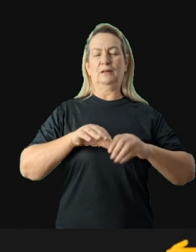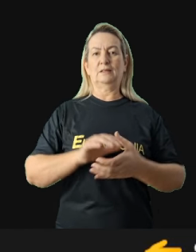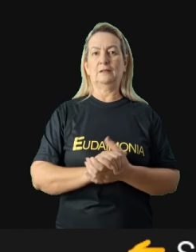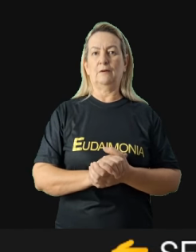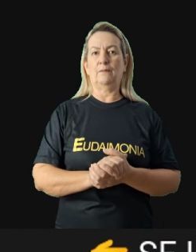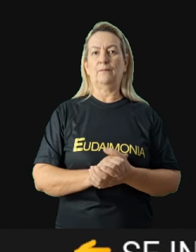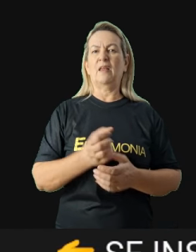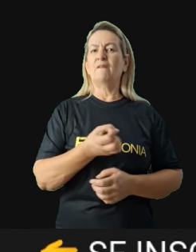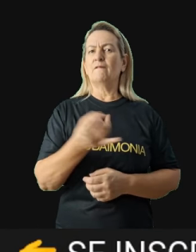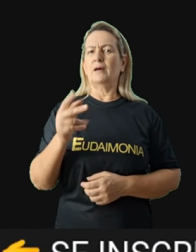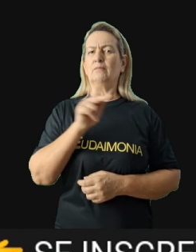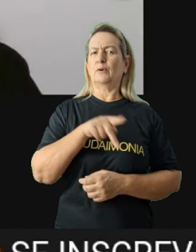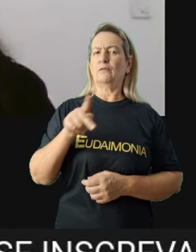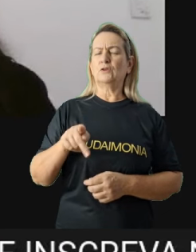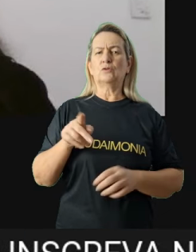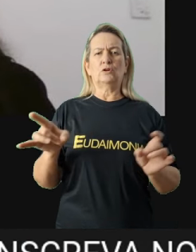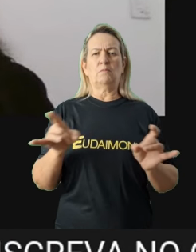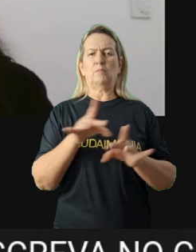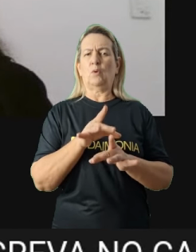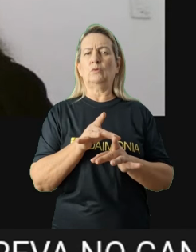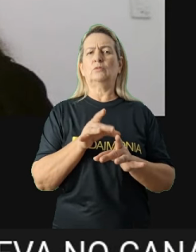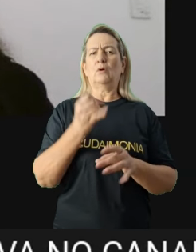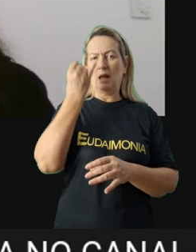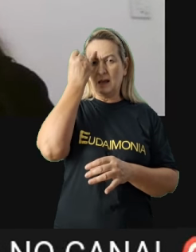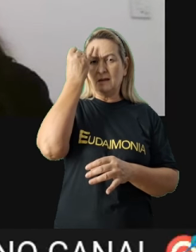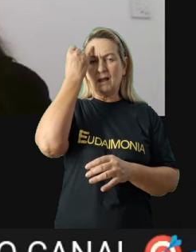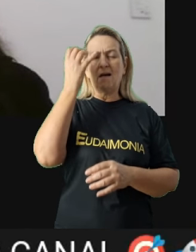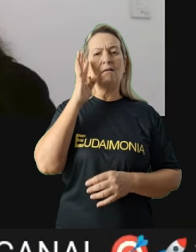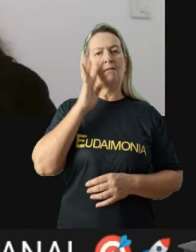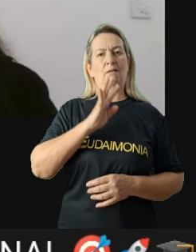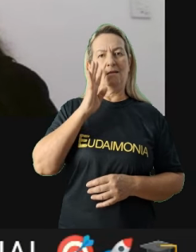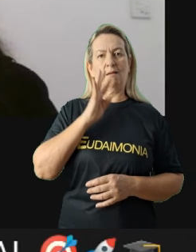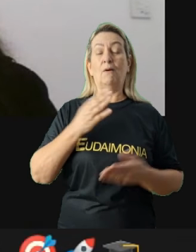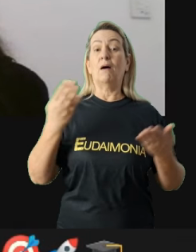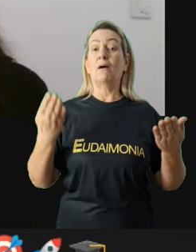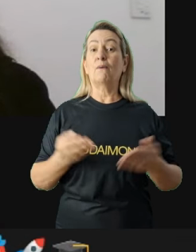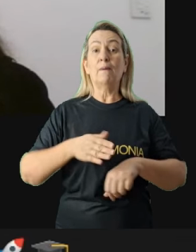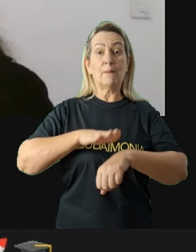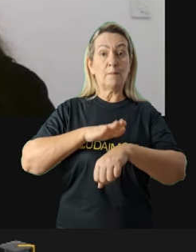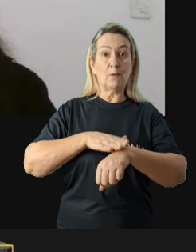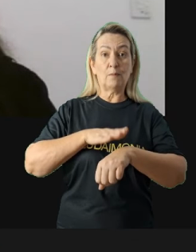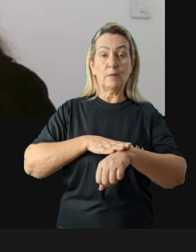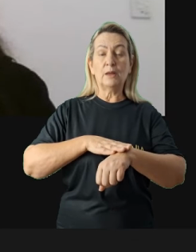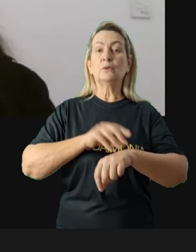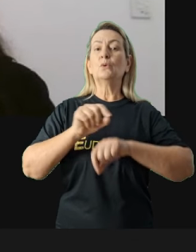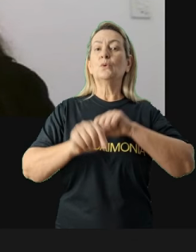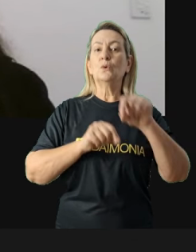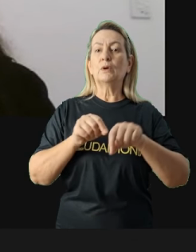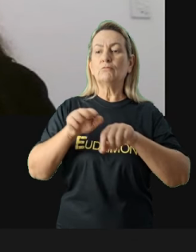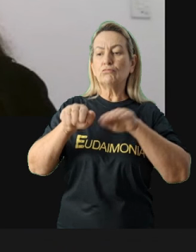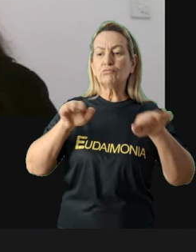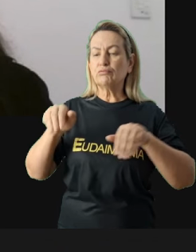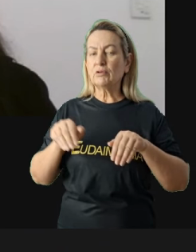movimento de mudança da educação. Tem muito docente preparado com muita ideia bacana. Então, é hora